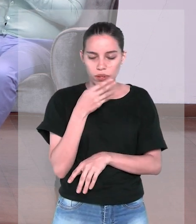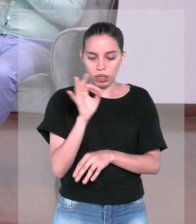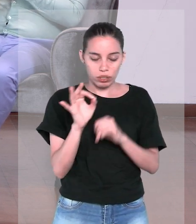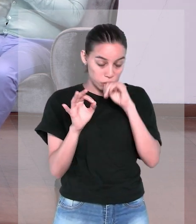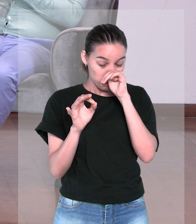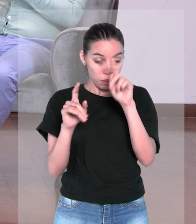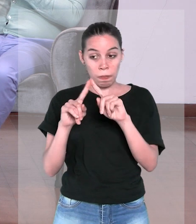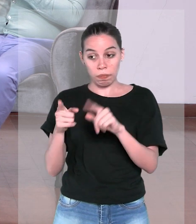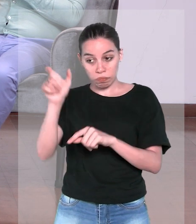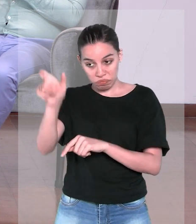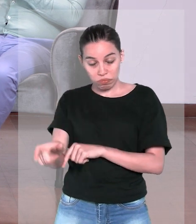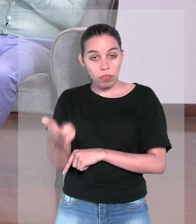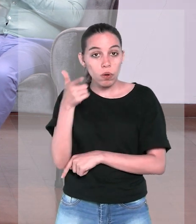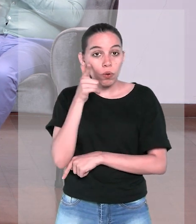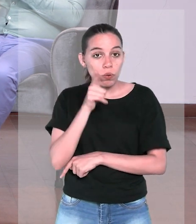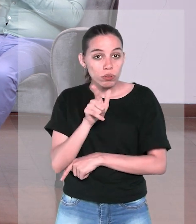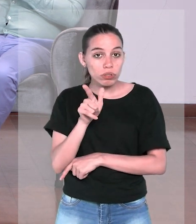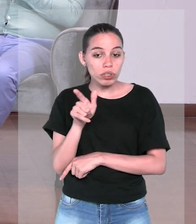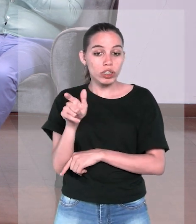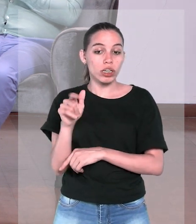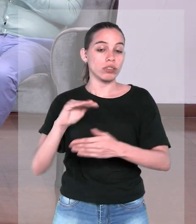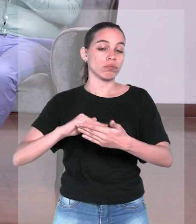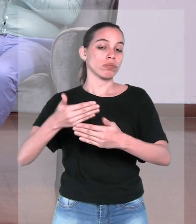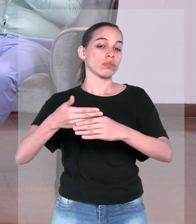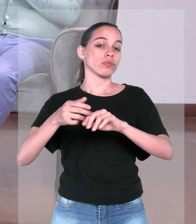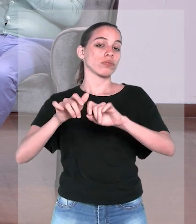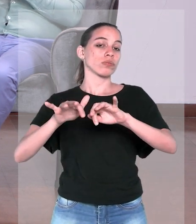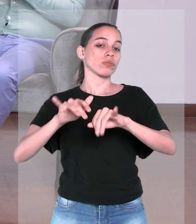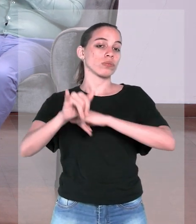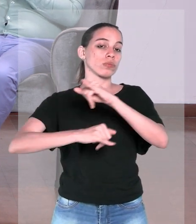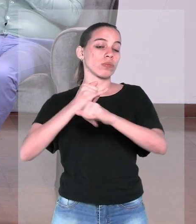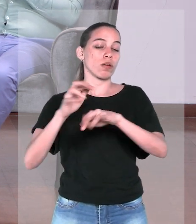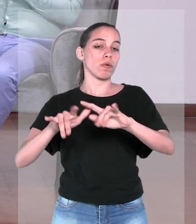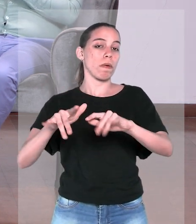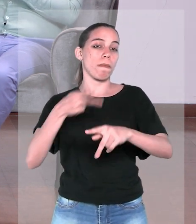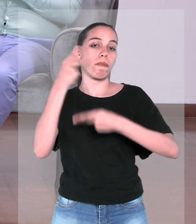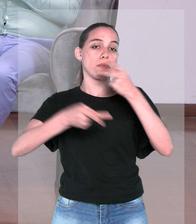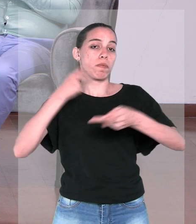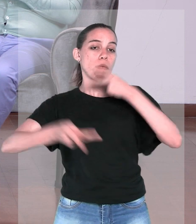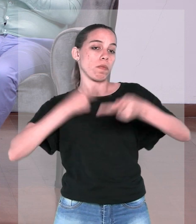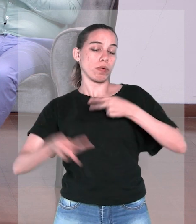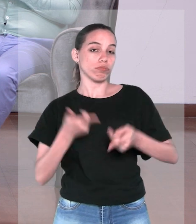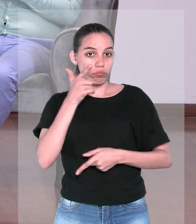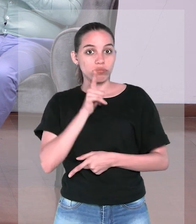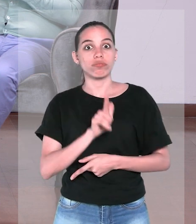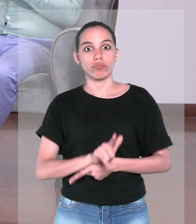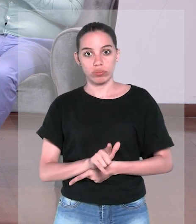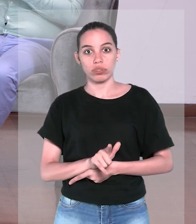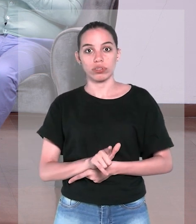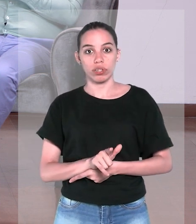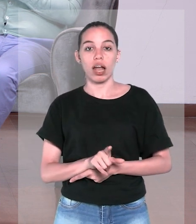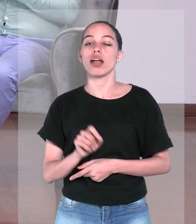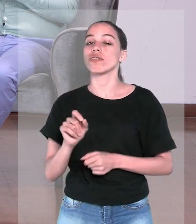um isolamento dentro de casa, na escola, mas uma abertura enorme nas internets. Só que